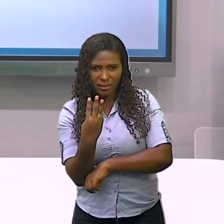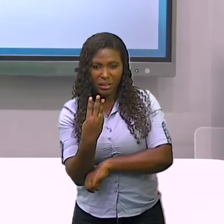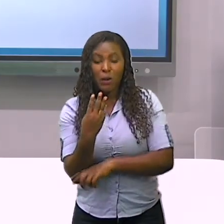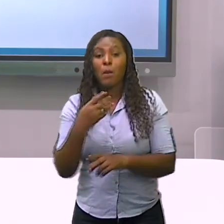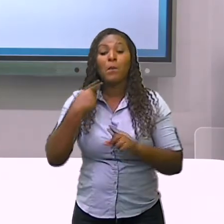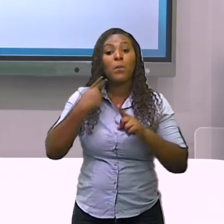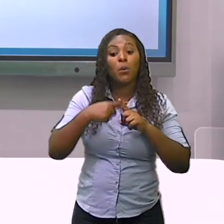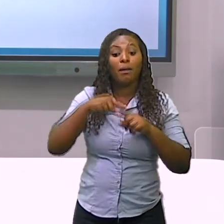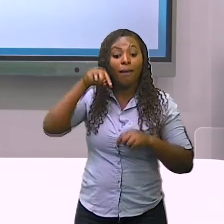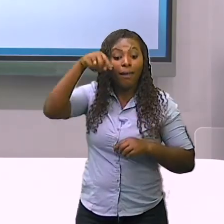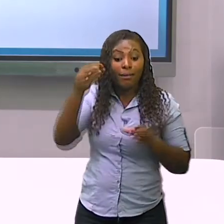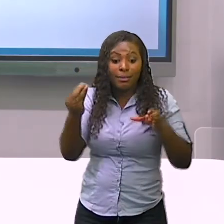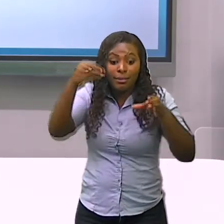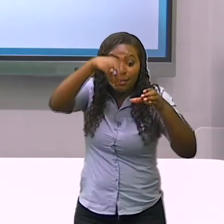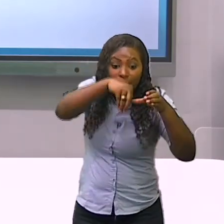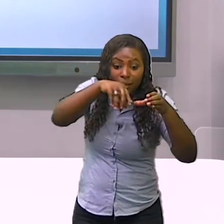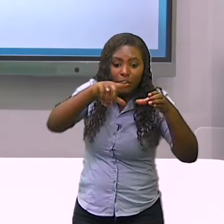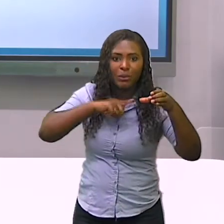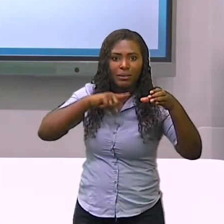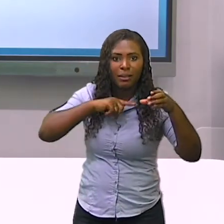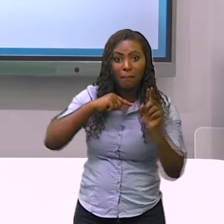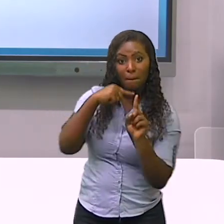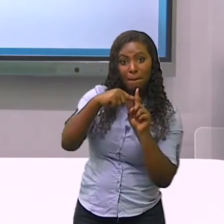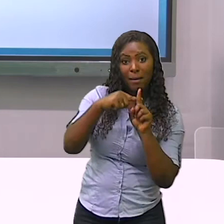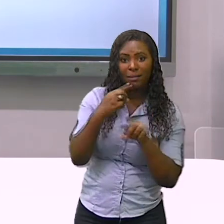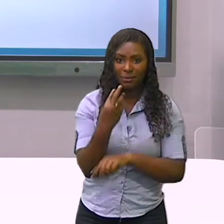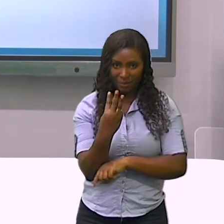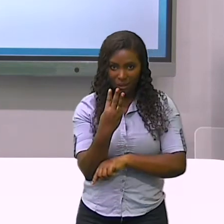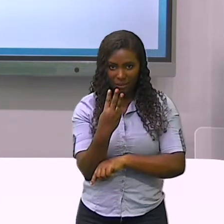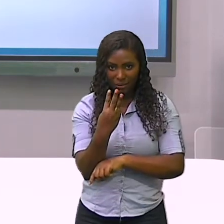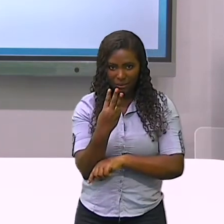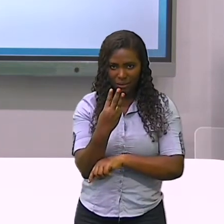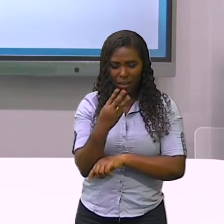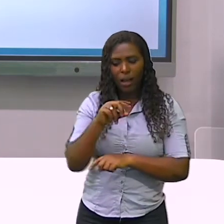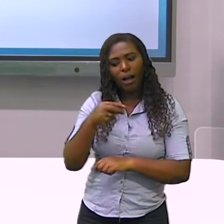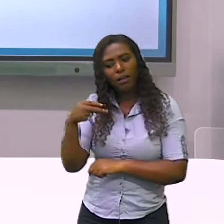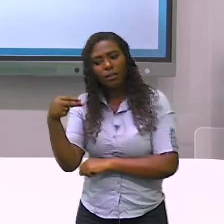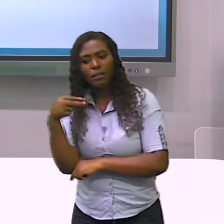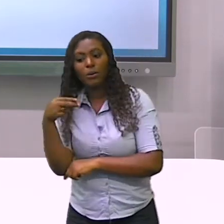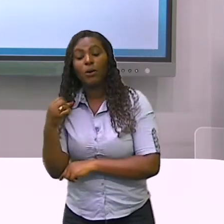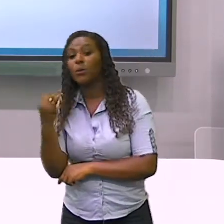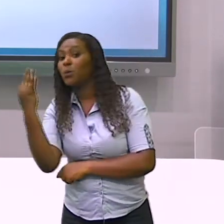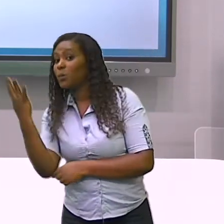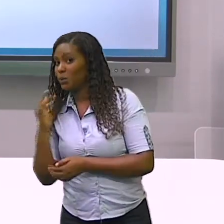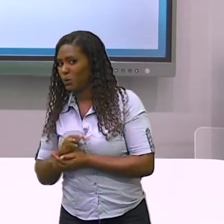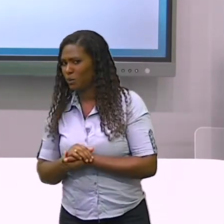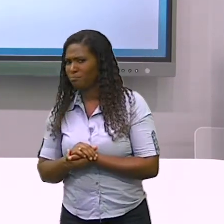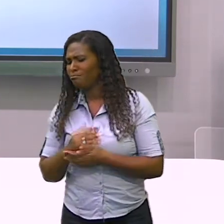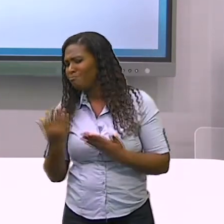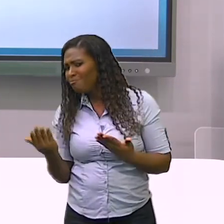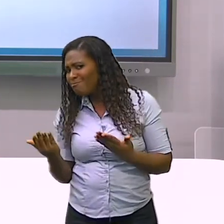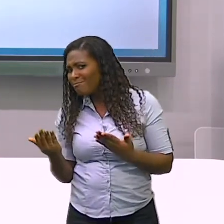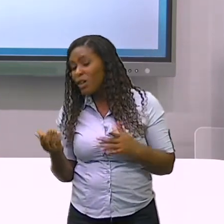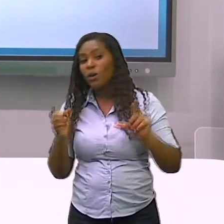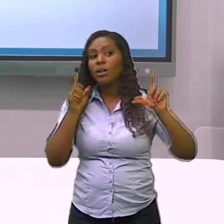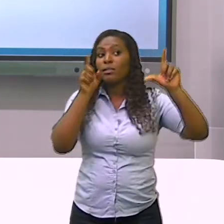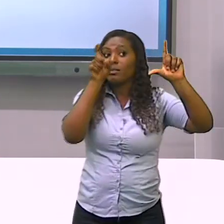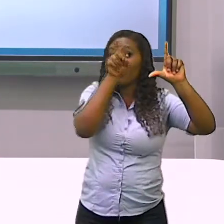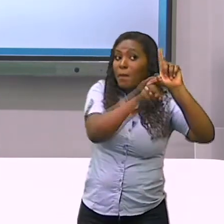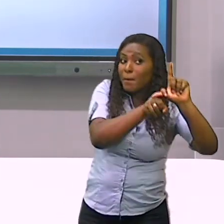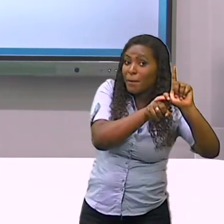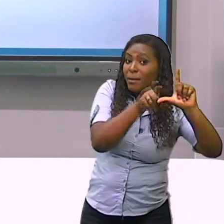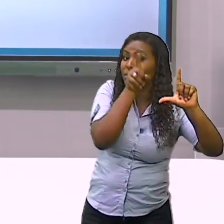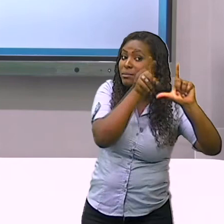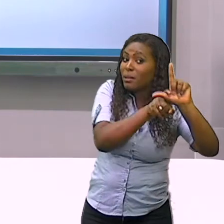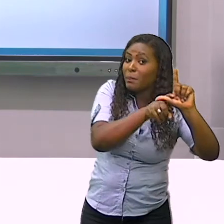E nós vamos obter o resultado. Então, vai depender do valor que eu vou colocar, a variável dependente.